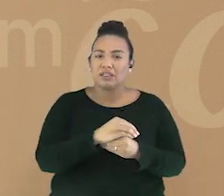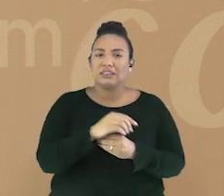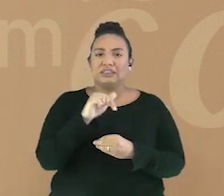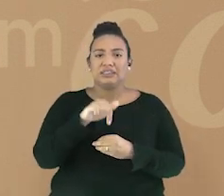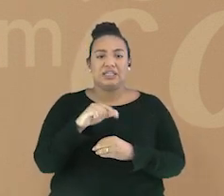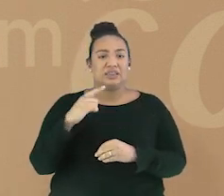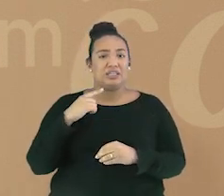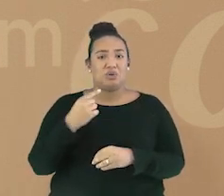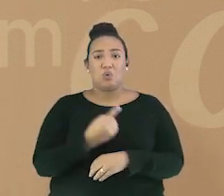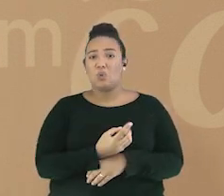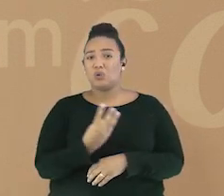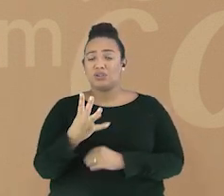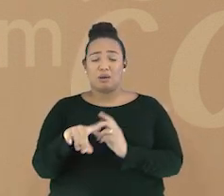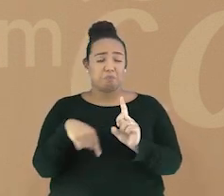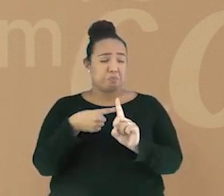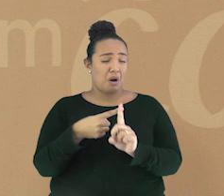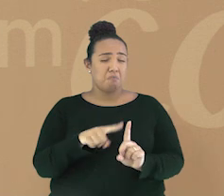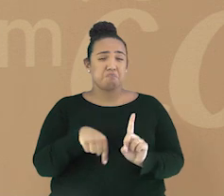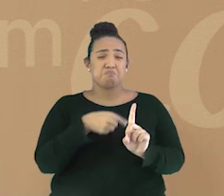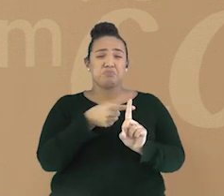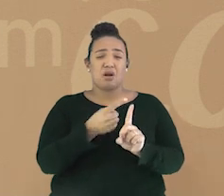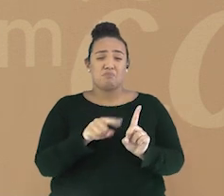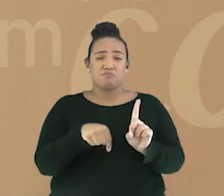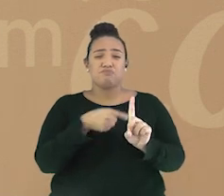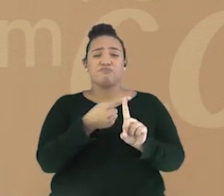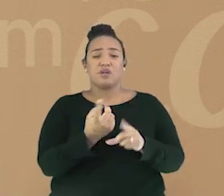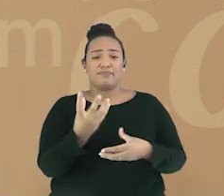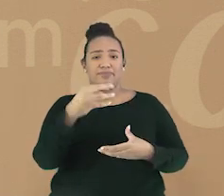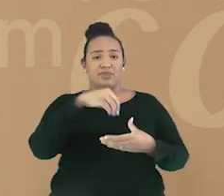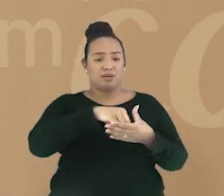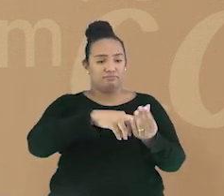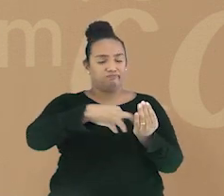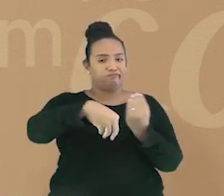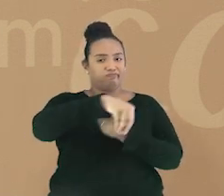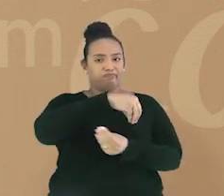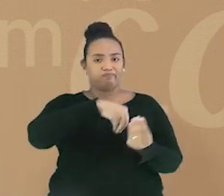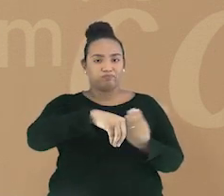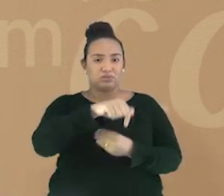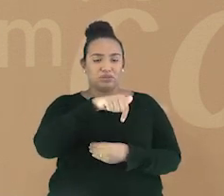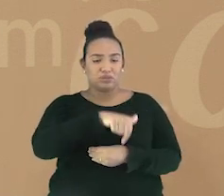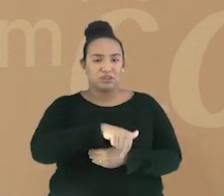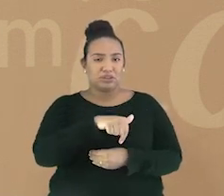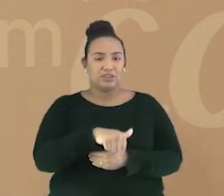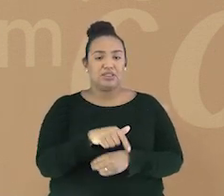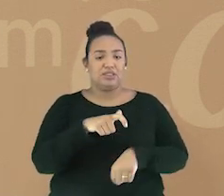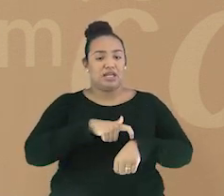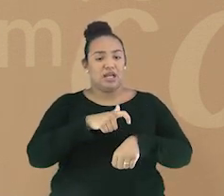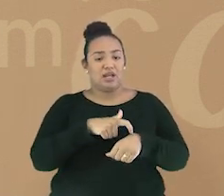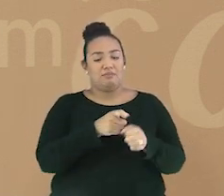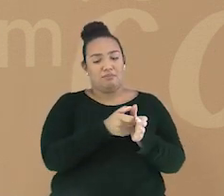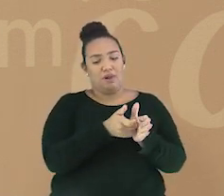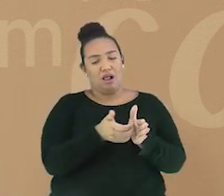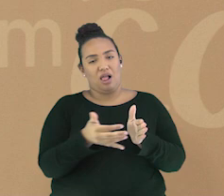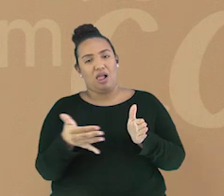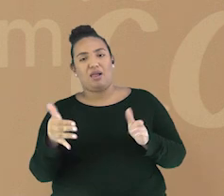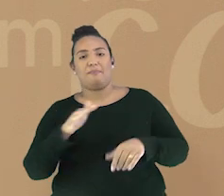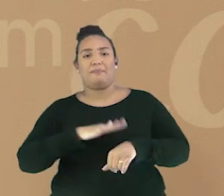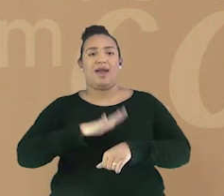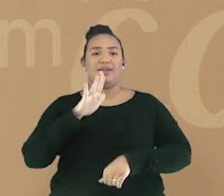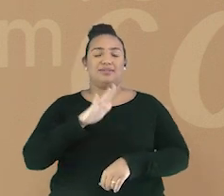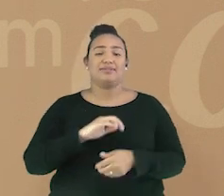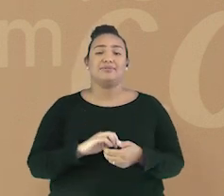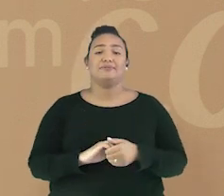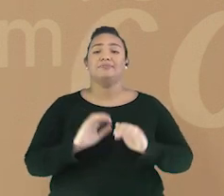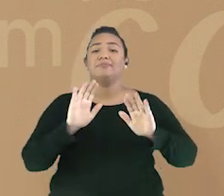mais saboroso e também mais durável. O problema é que esses alimentos não contêm nenhum alimento